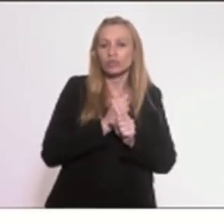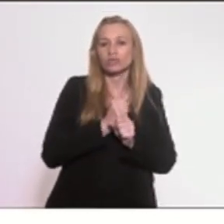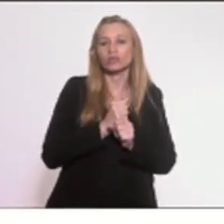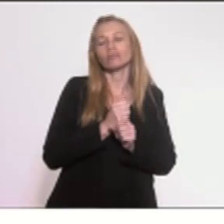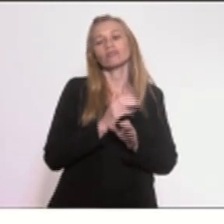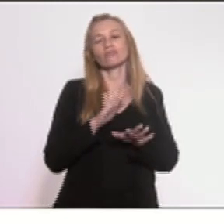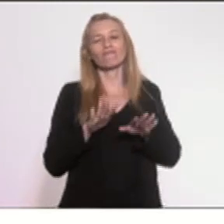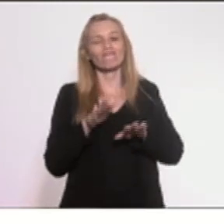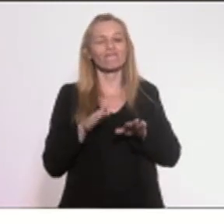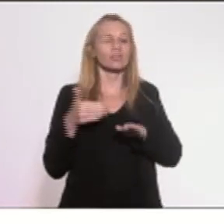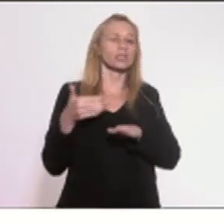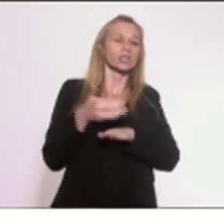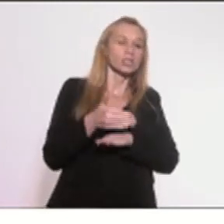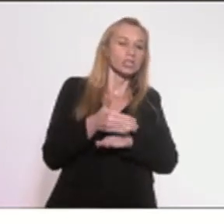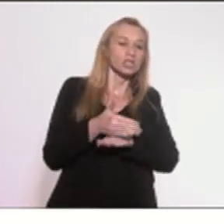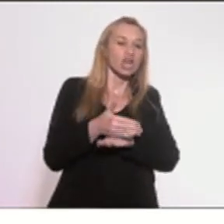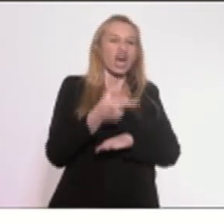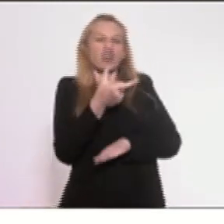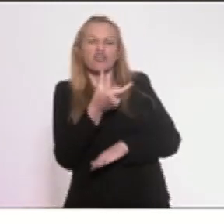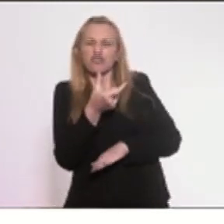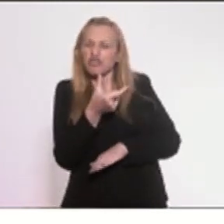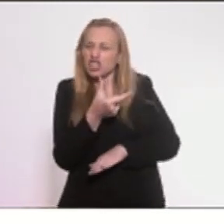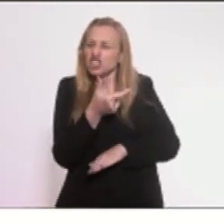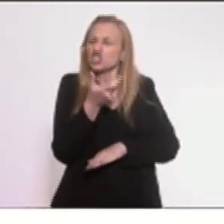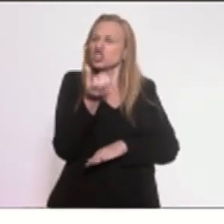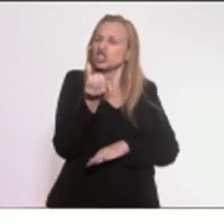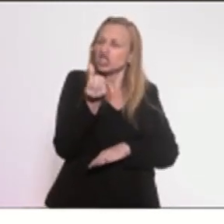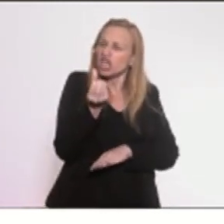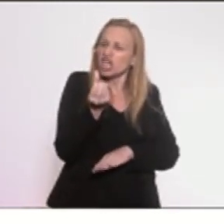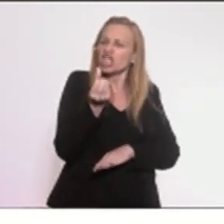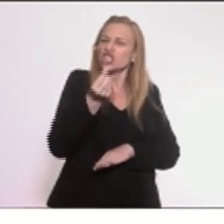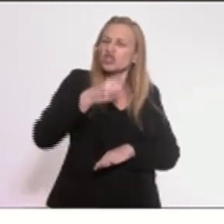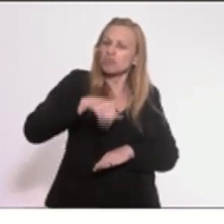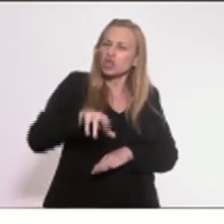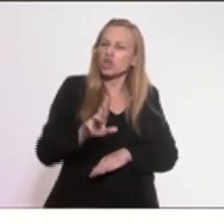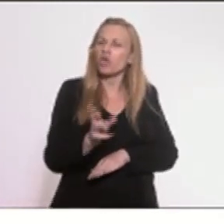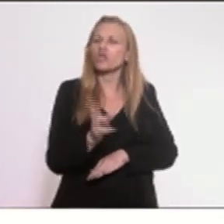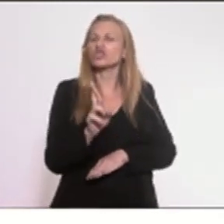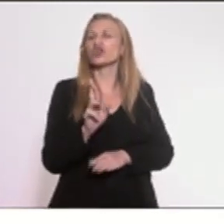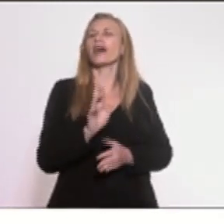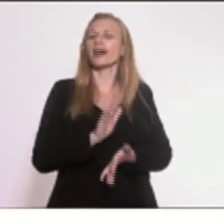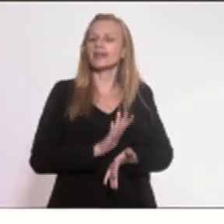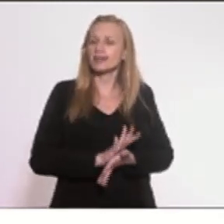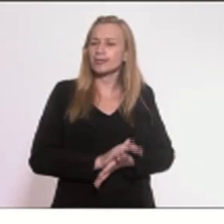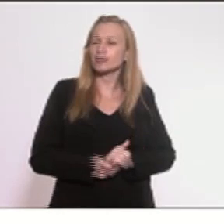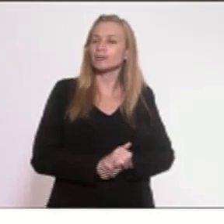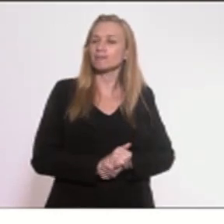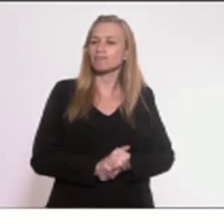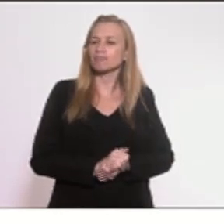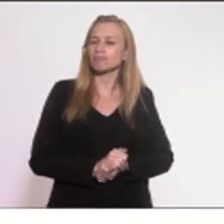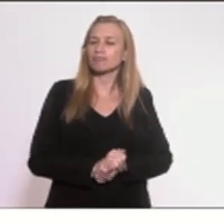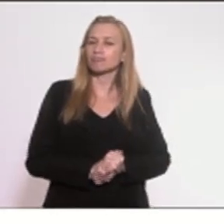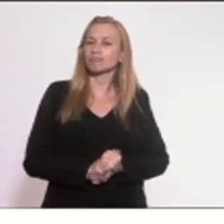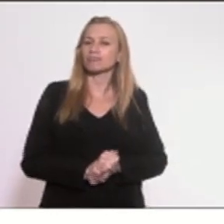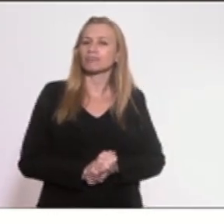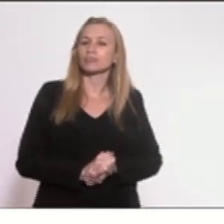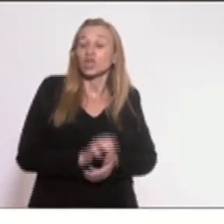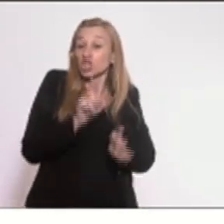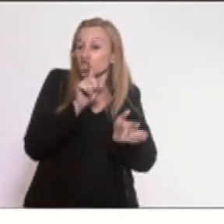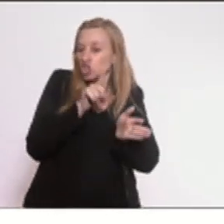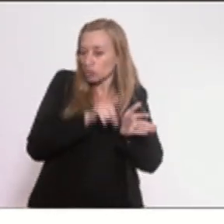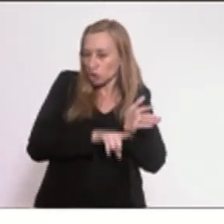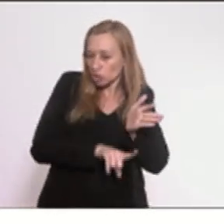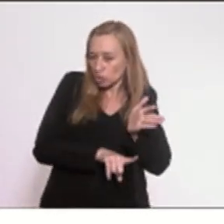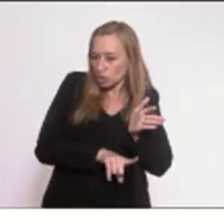deve chegar a 26 bilhões de reais. As reduções